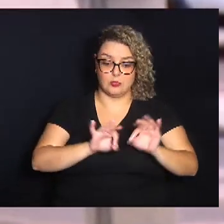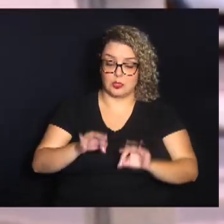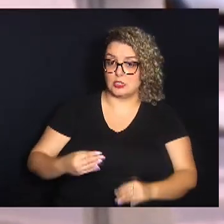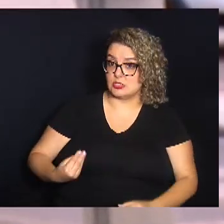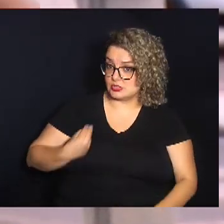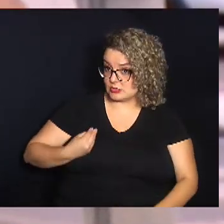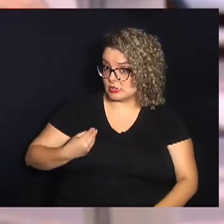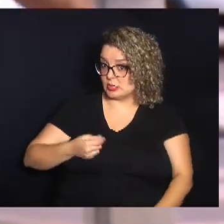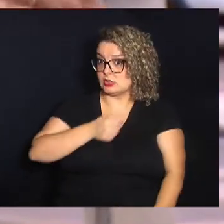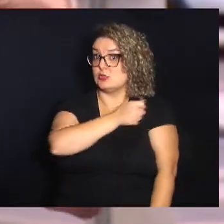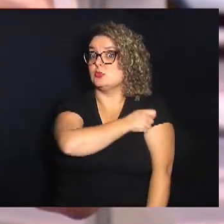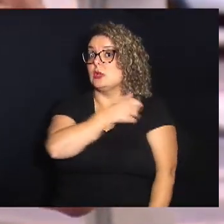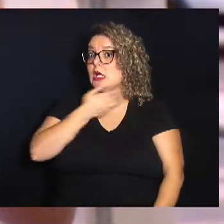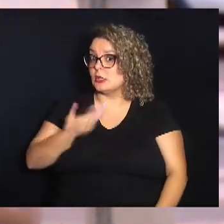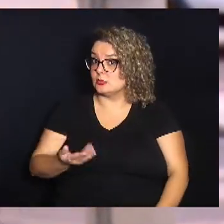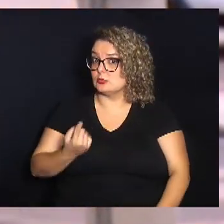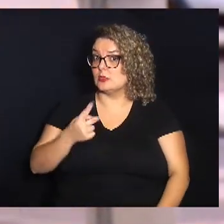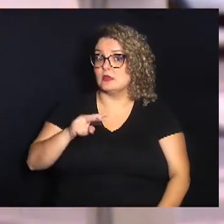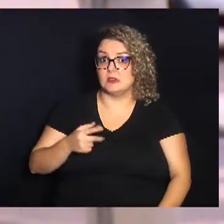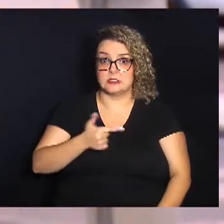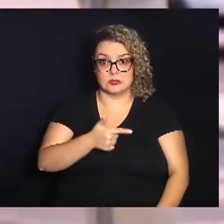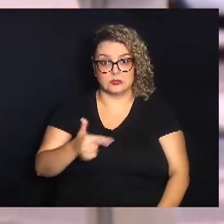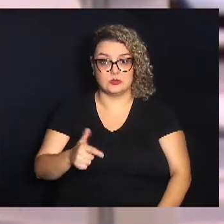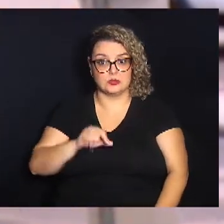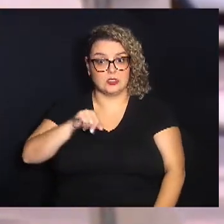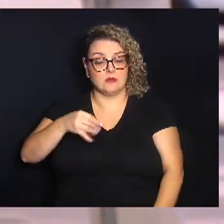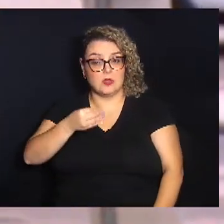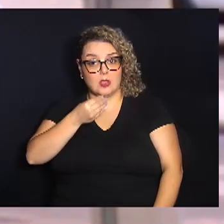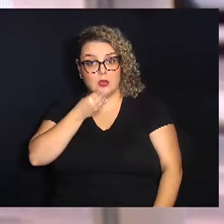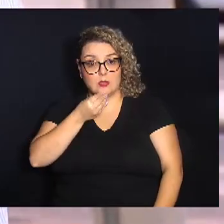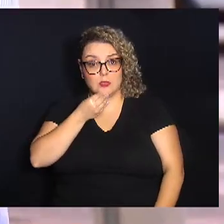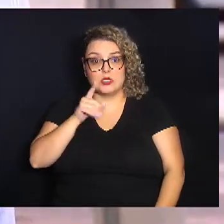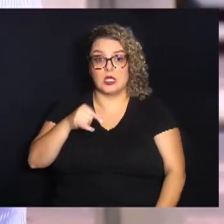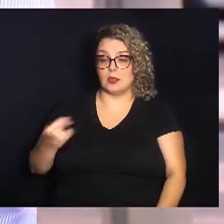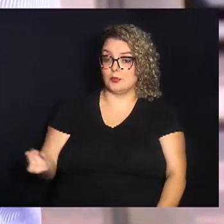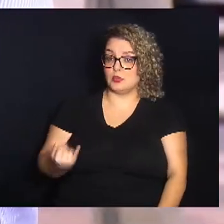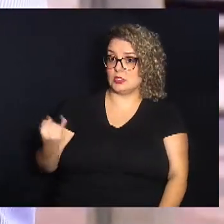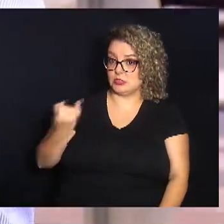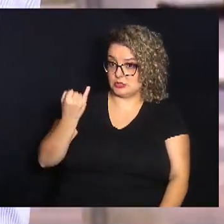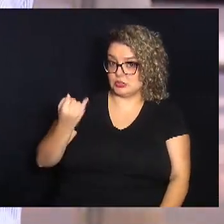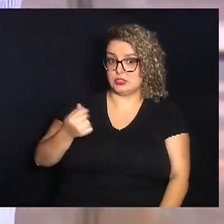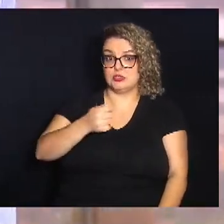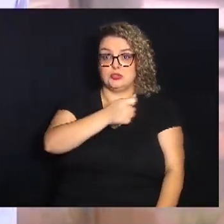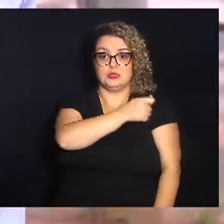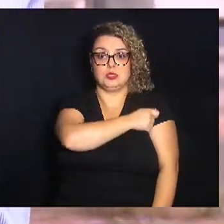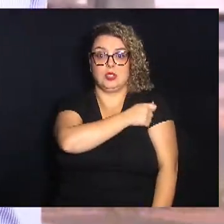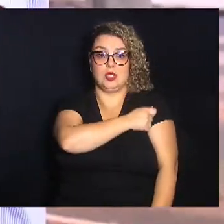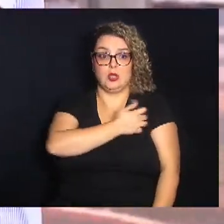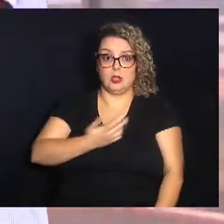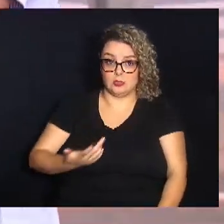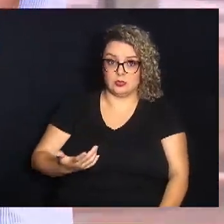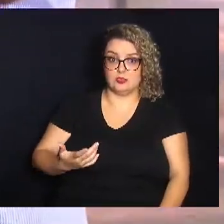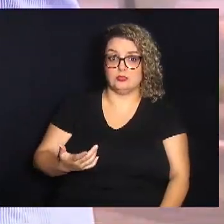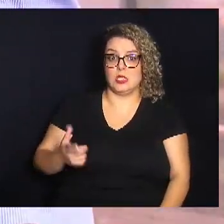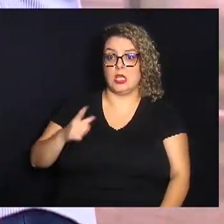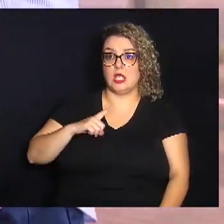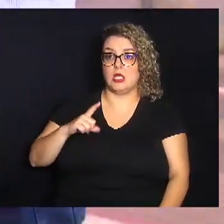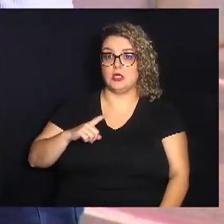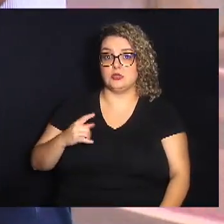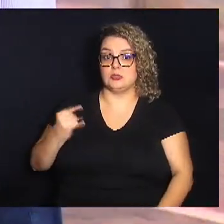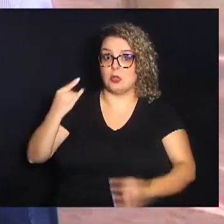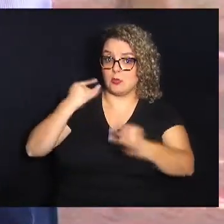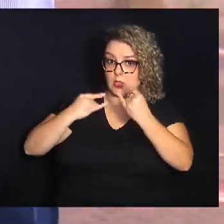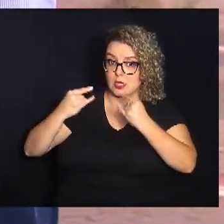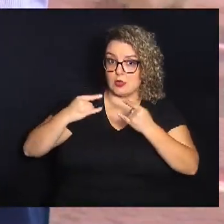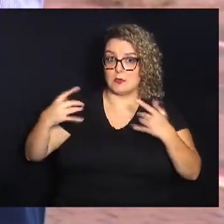aluno. Uma vez que ele não teve a oportunidade, é muito importante que esse aluno ele tenha um atrativo, que ele